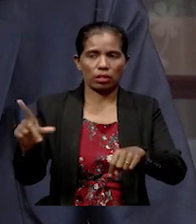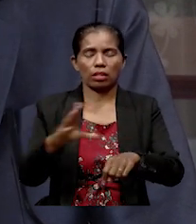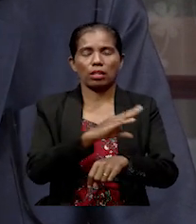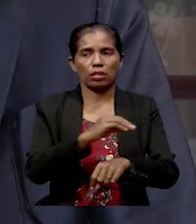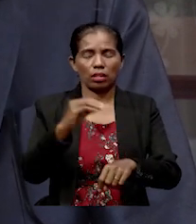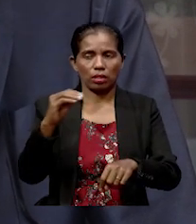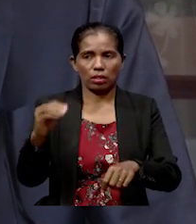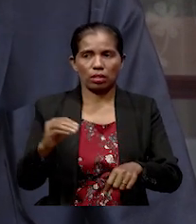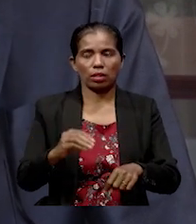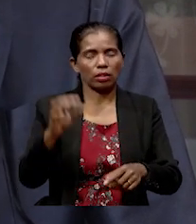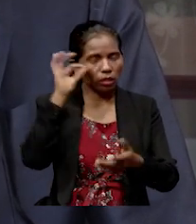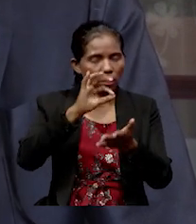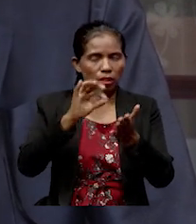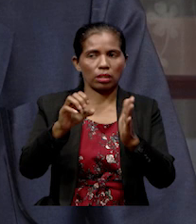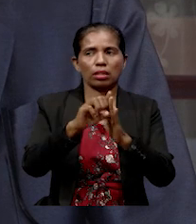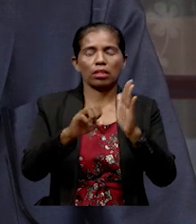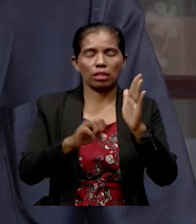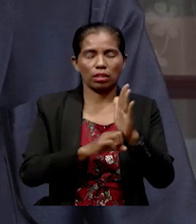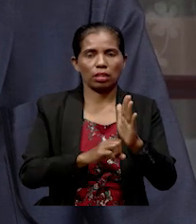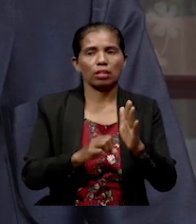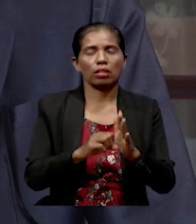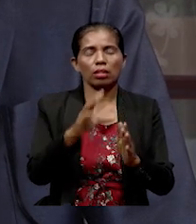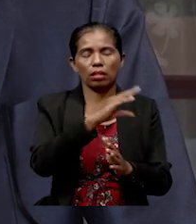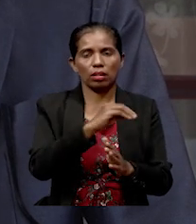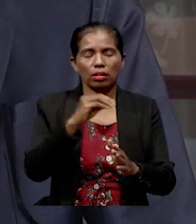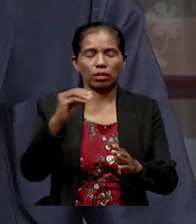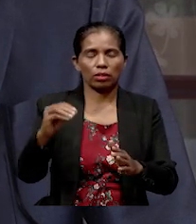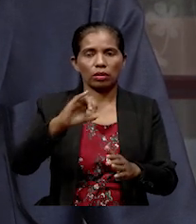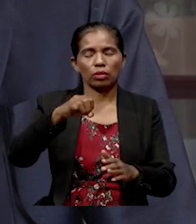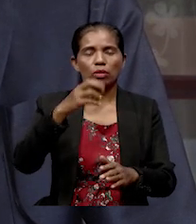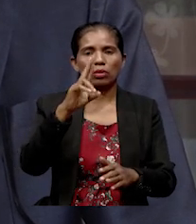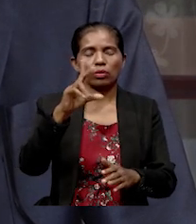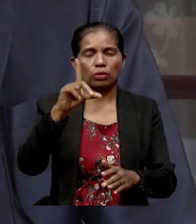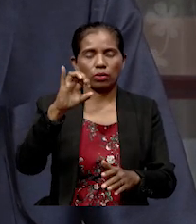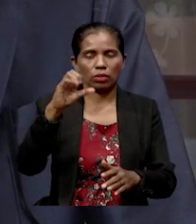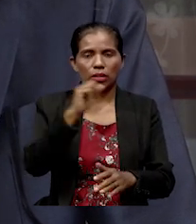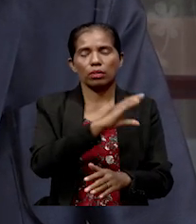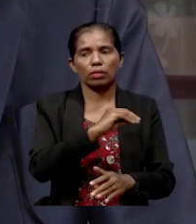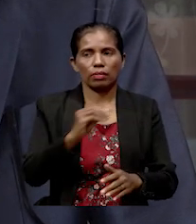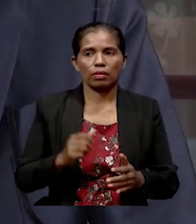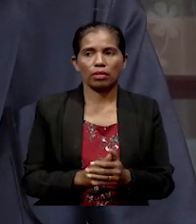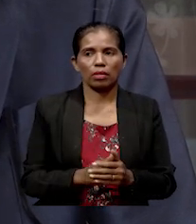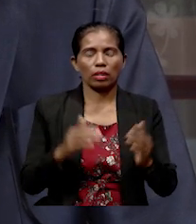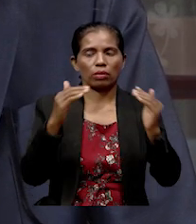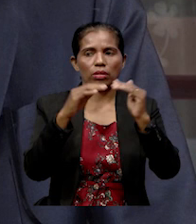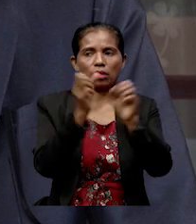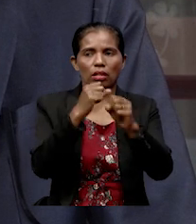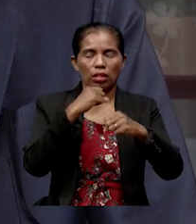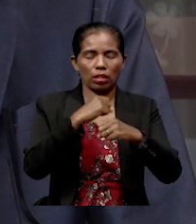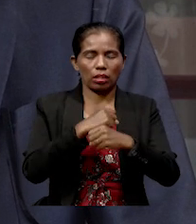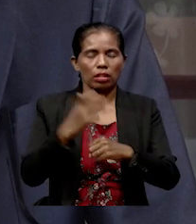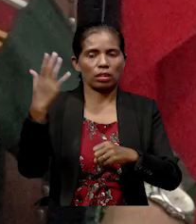Metamalik, no secretário do Assunto Combatente e Libertação Nacional, Zuli da Conceição Loromesak. Encontro neve realiza e